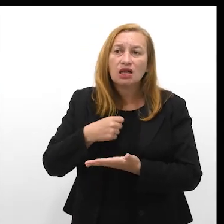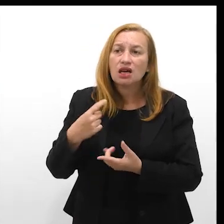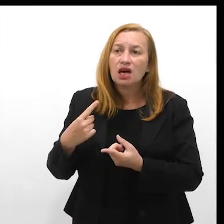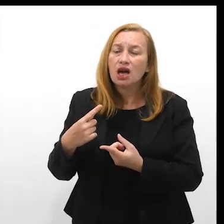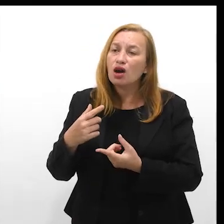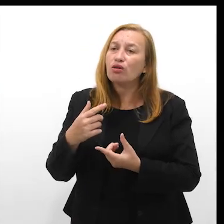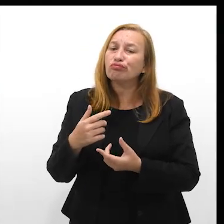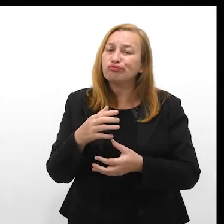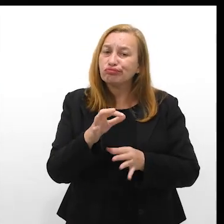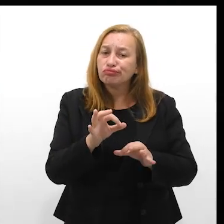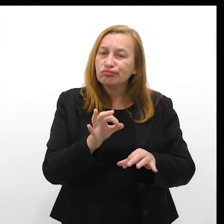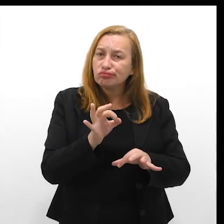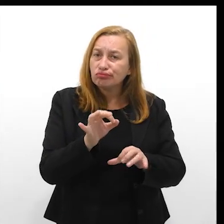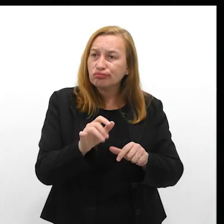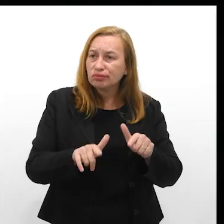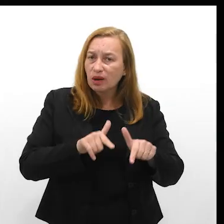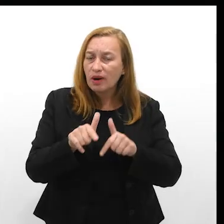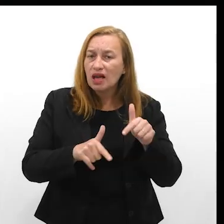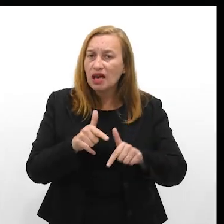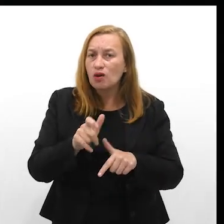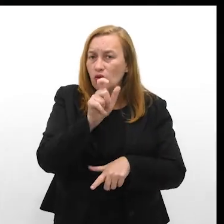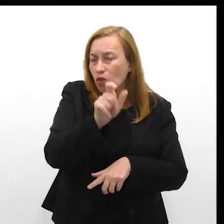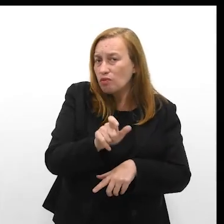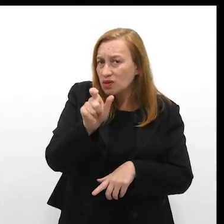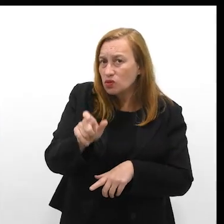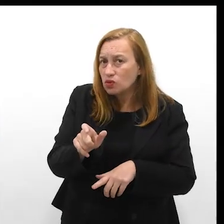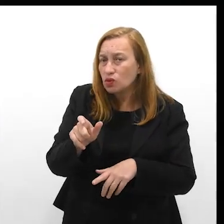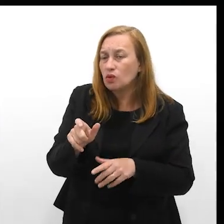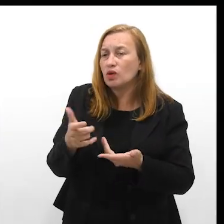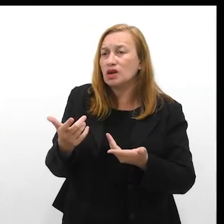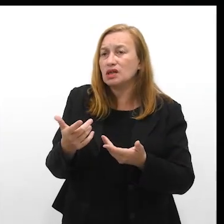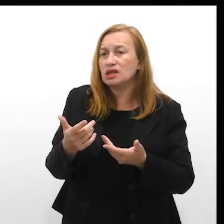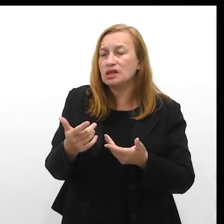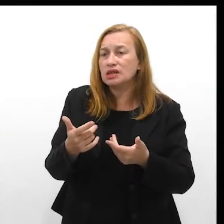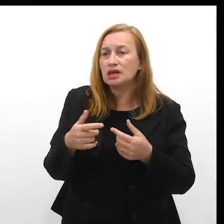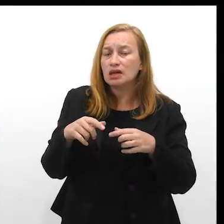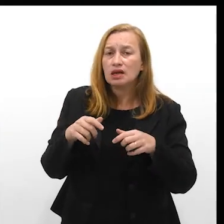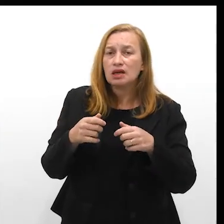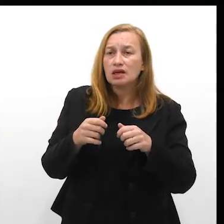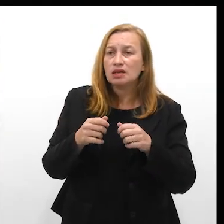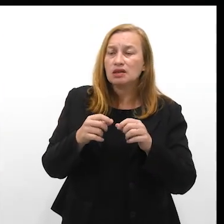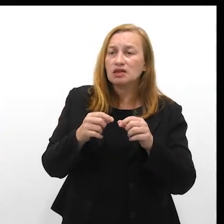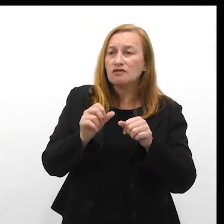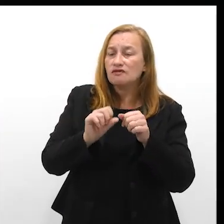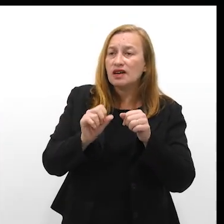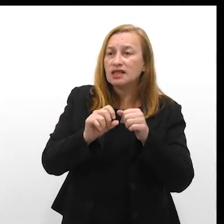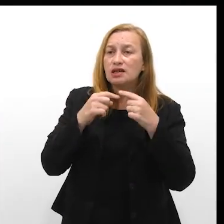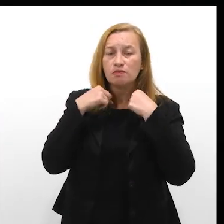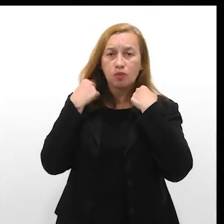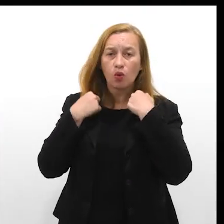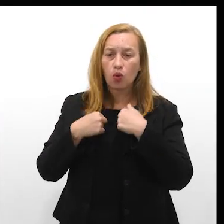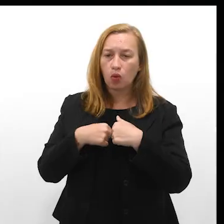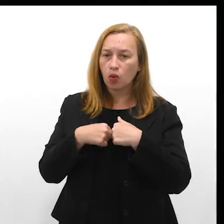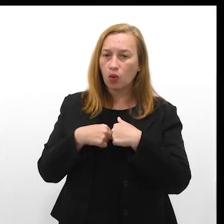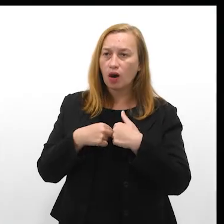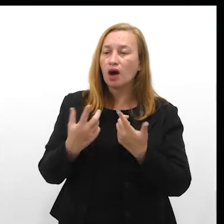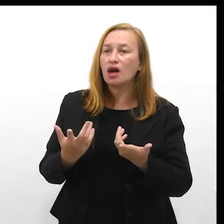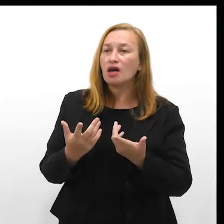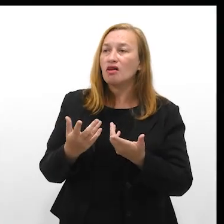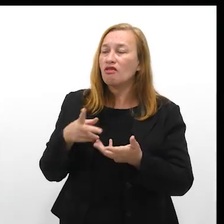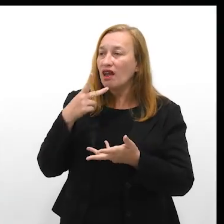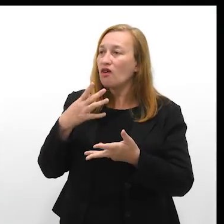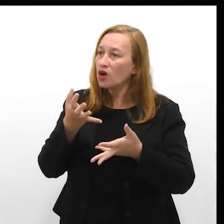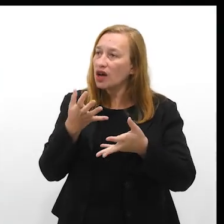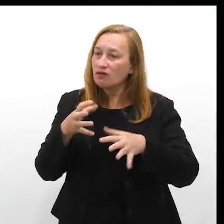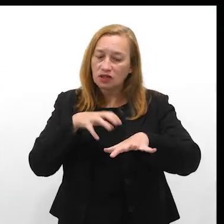trabalhei com aderecistas, eu lembro disso muito claro na minha mente. Uma vez eu estava com o Max trabalhando na Imperatriz, e o Max falou: eu quero fazer